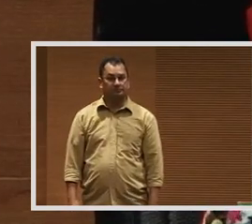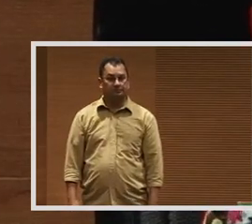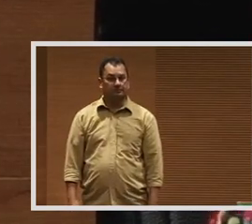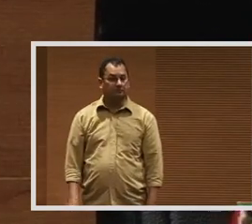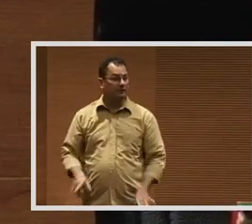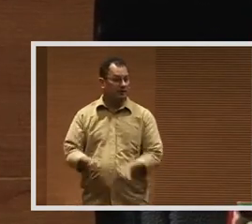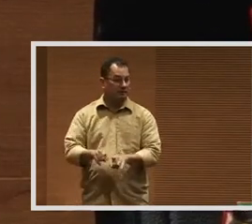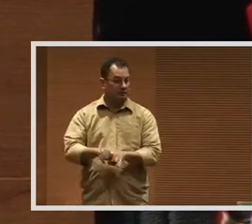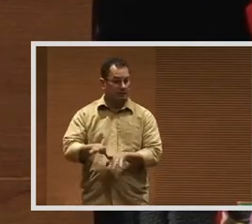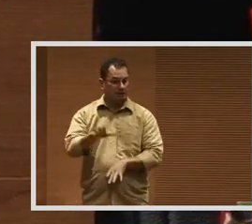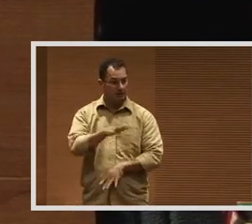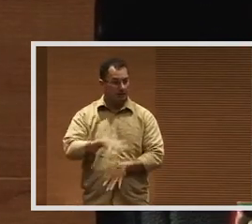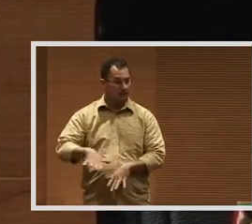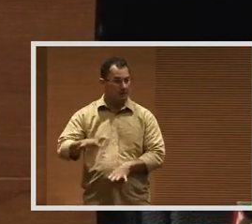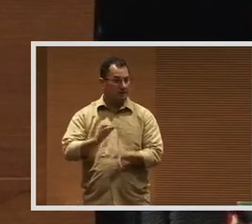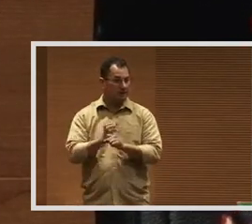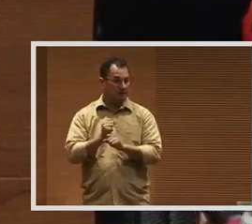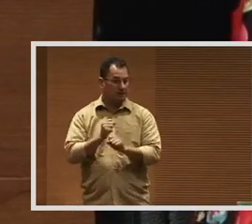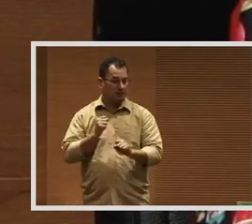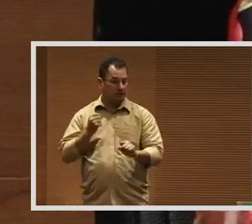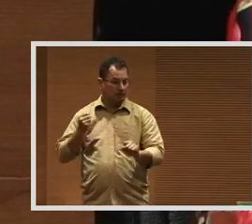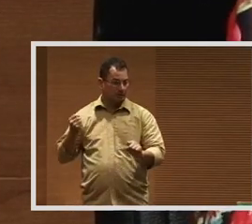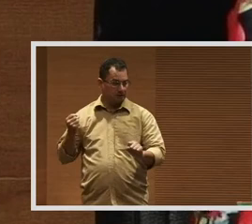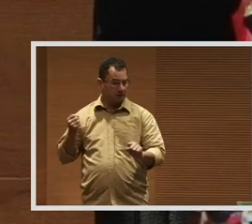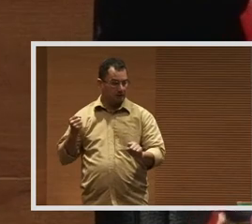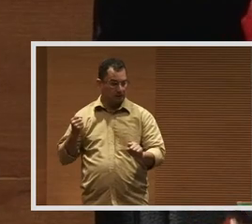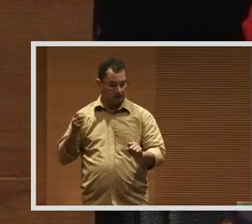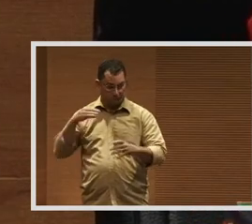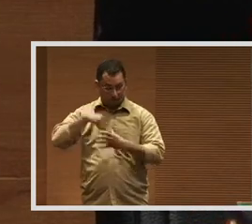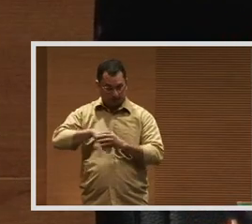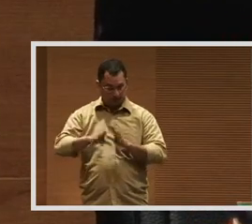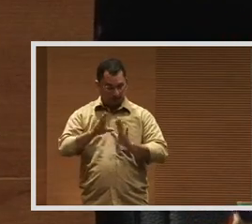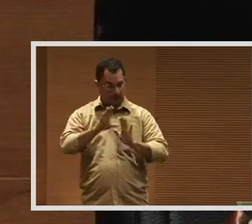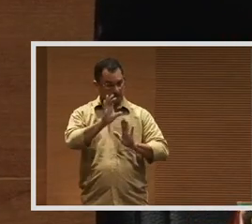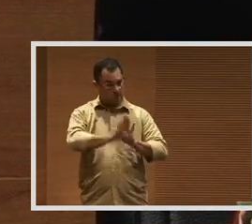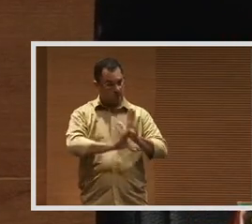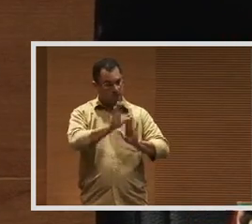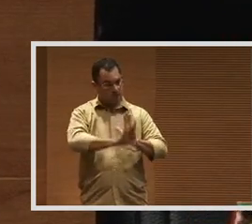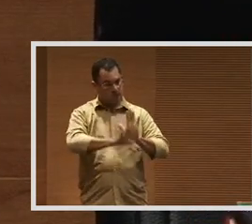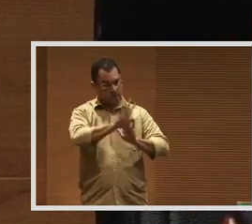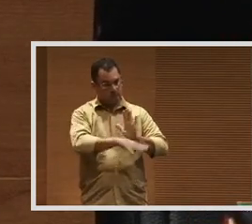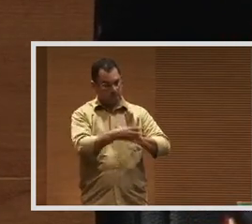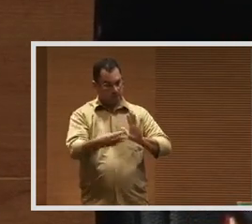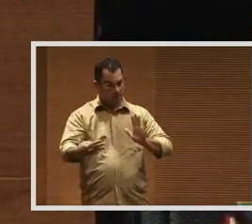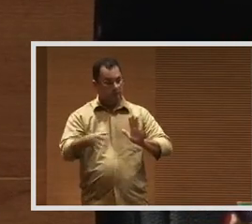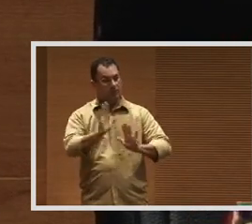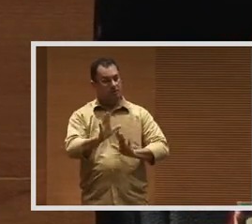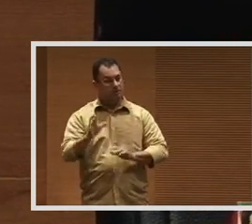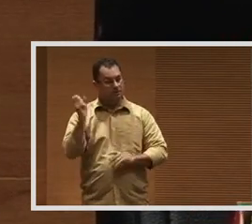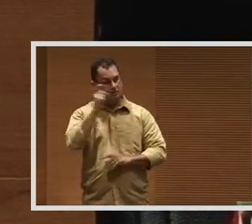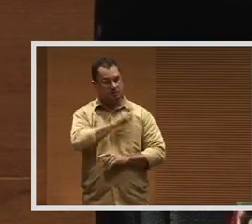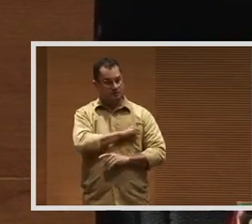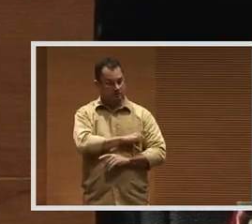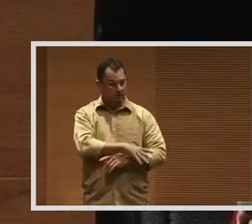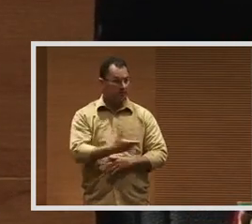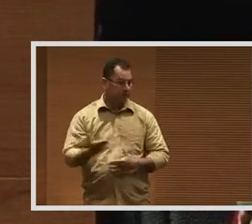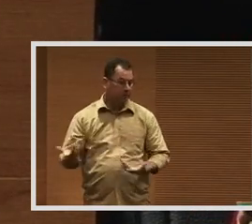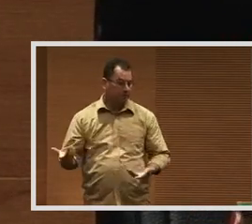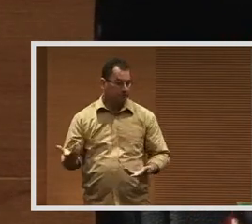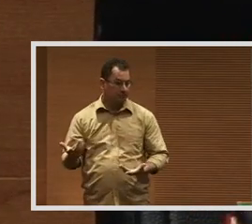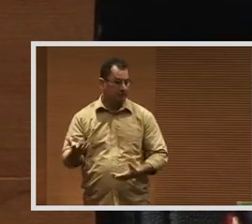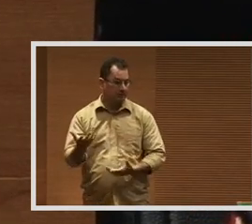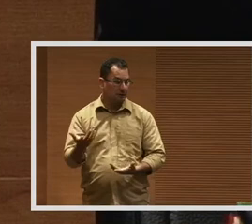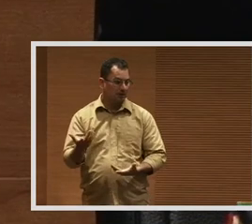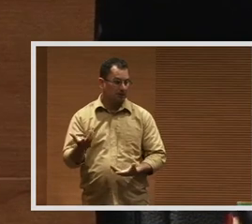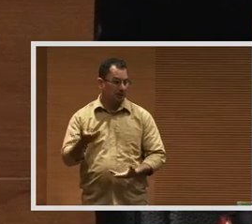área grande no currículo, mas com uma dificuldade muito grande para docentes, por exemplo, para